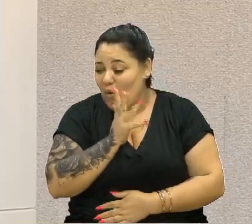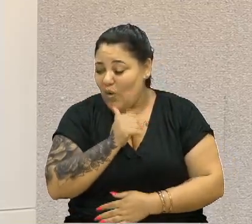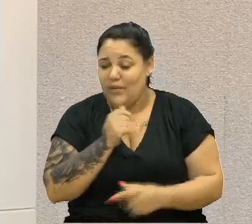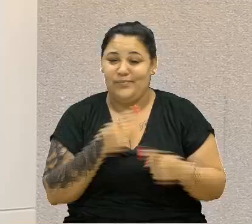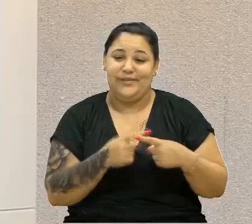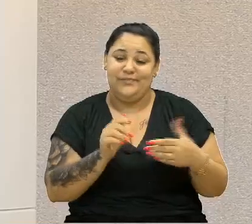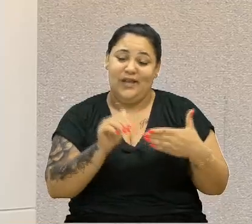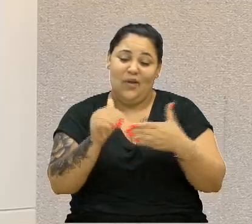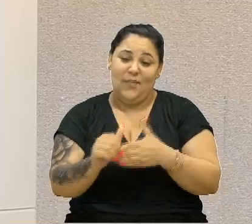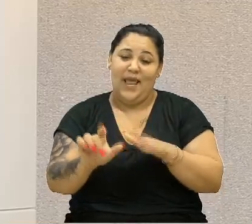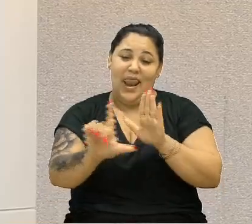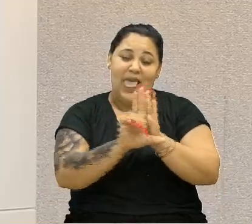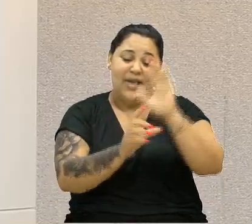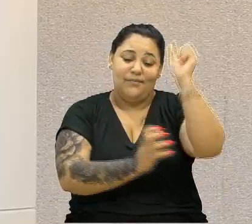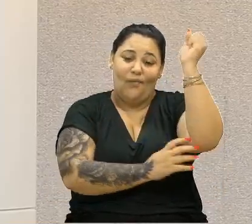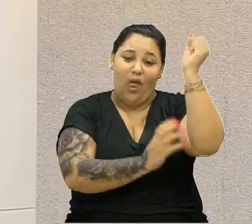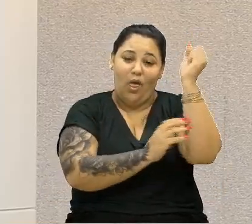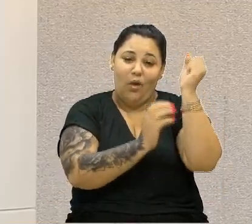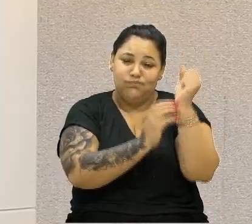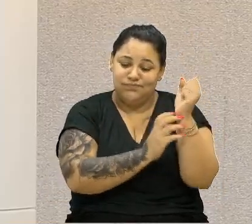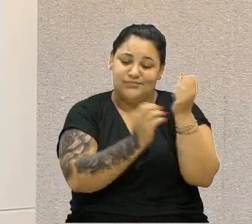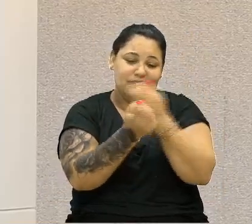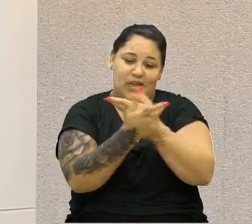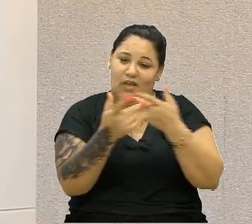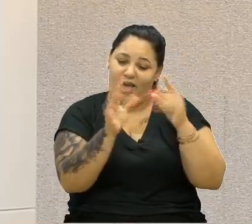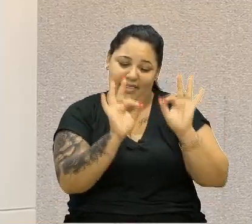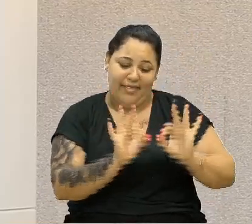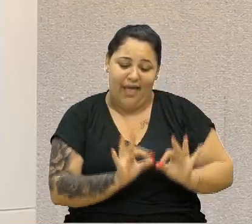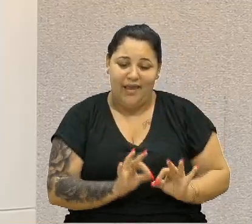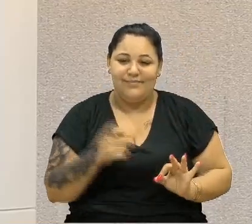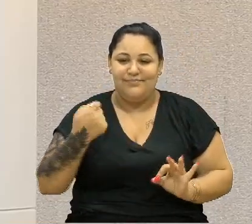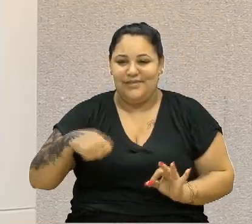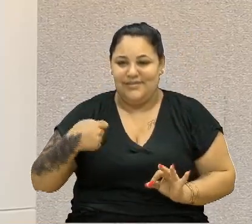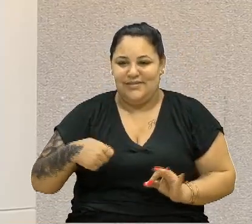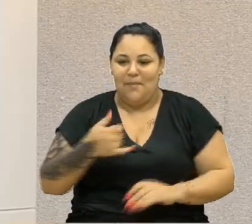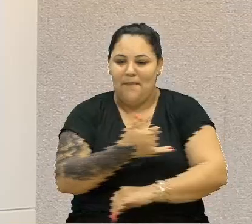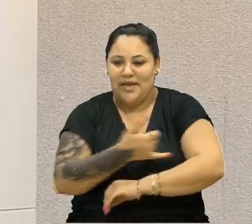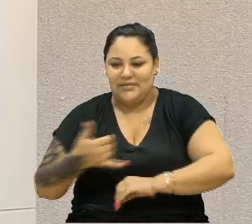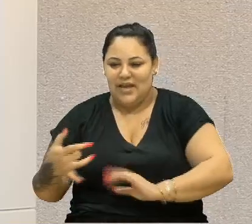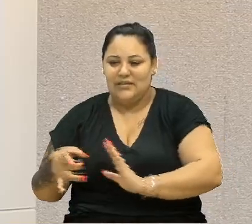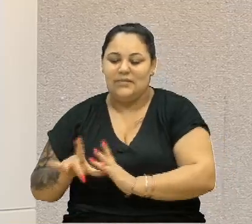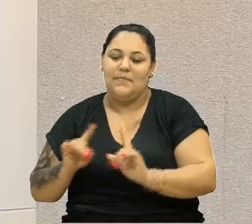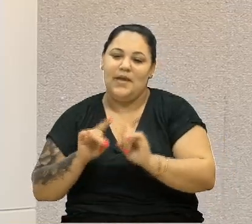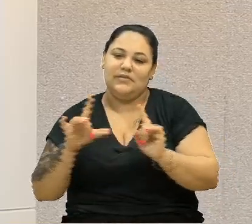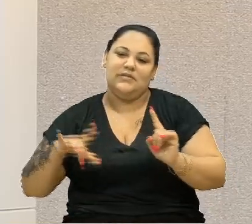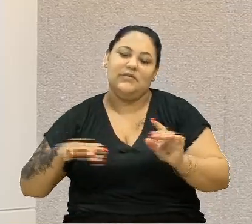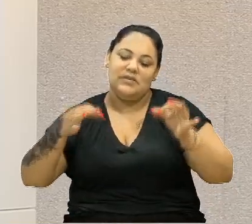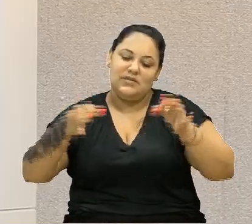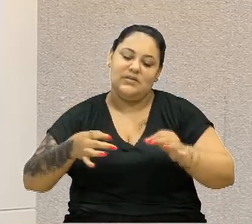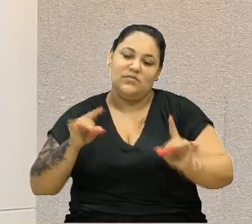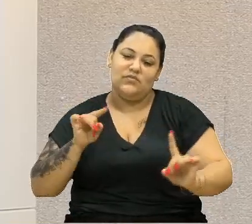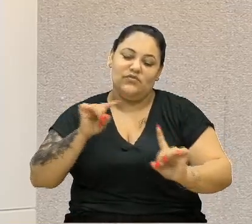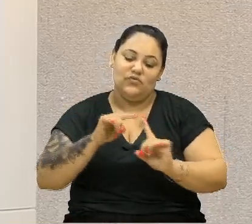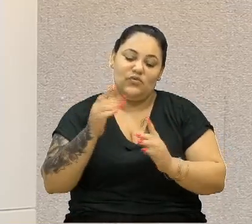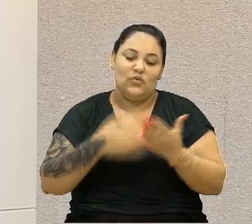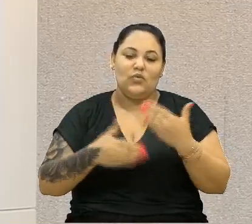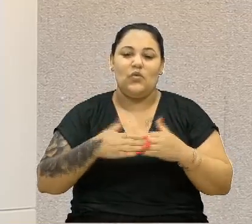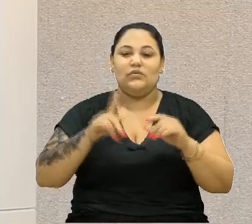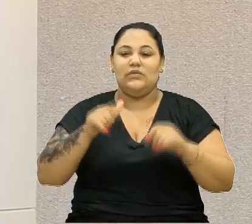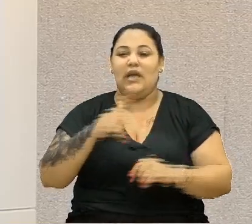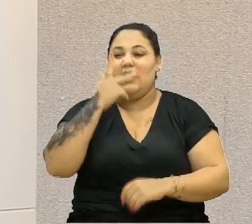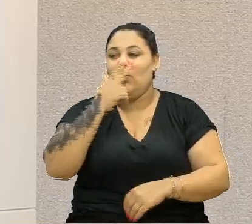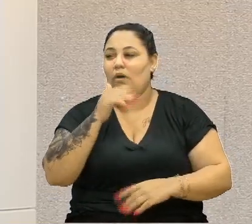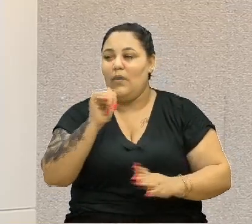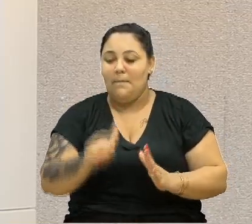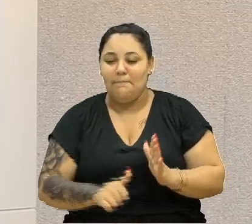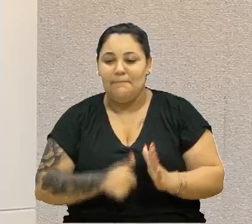leis, burocracias e procedimentos que tem que passar. Mas tenho certeza que a intenção de todos aqui é a mesma,